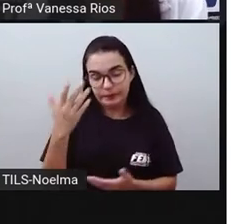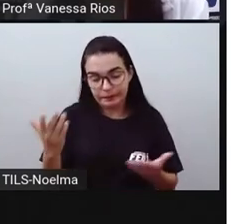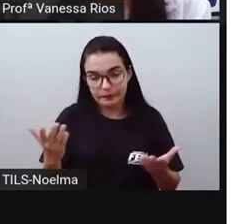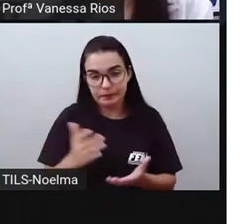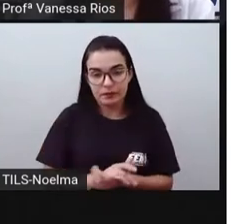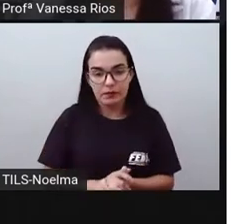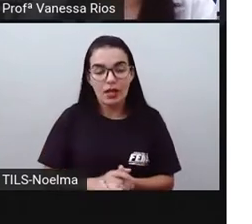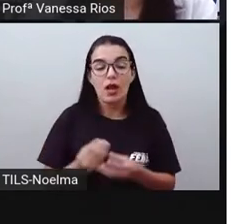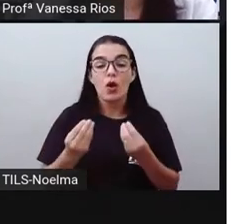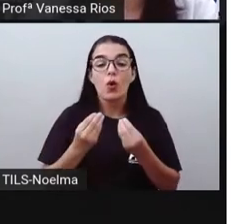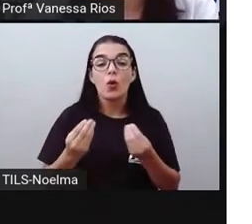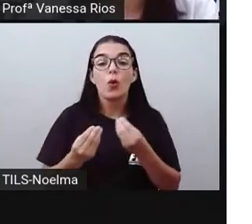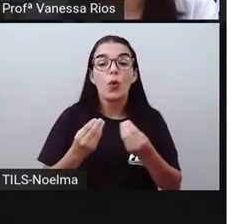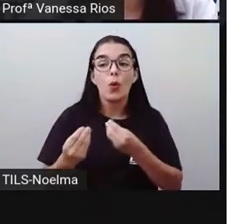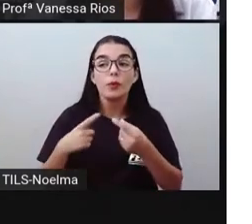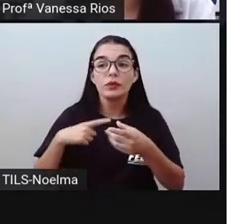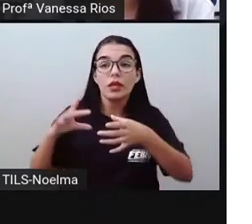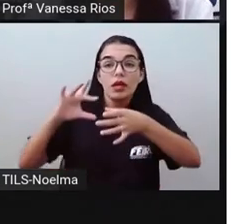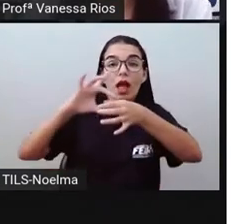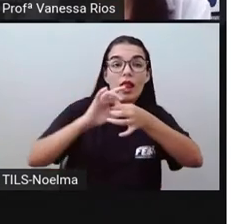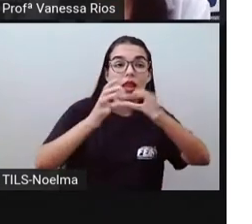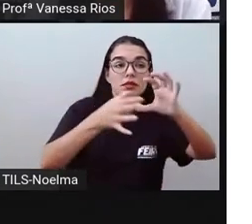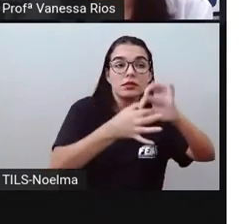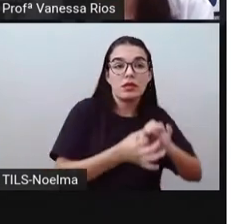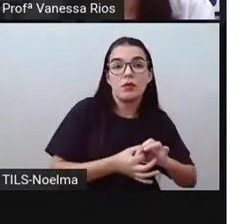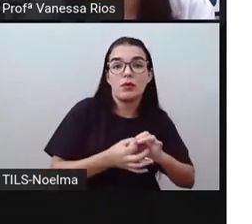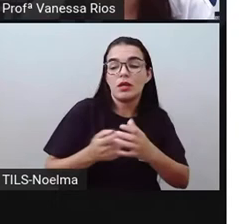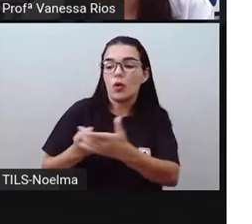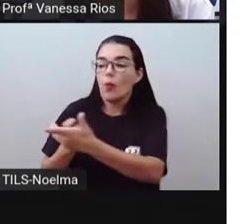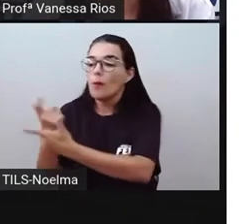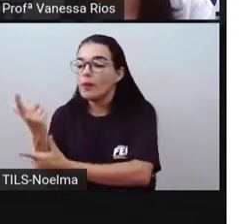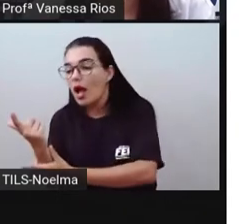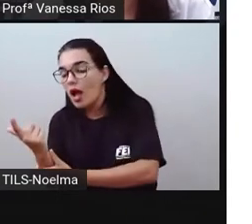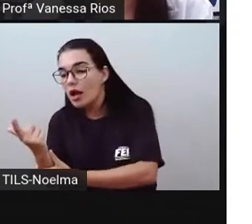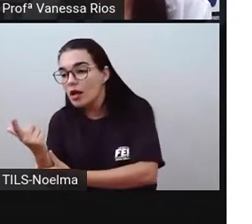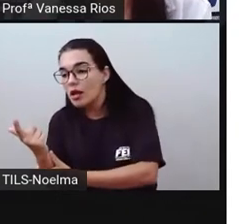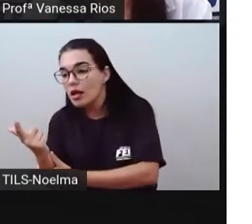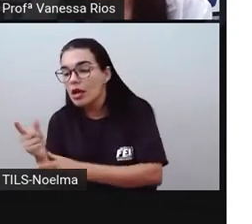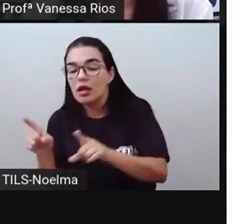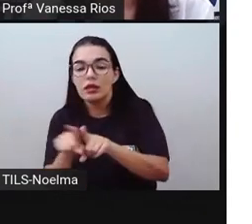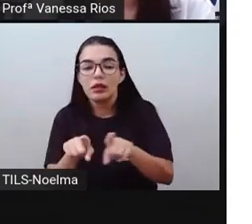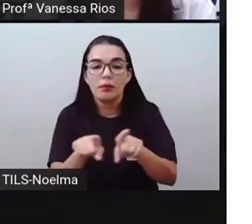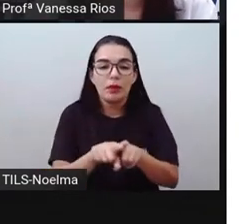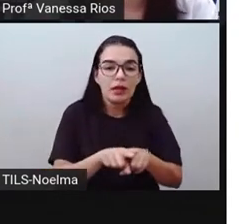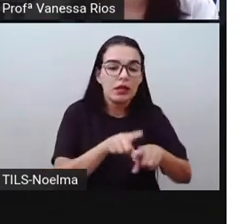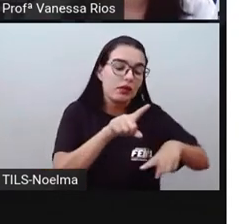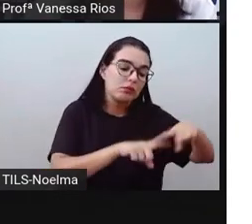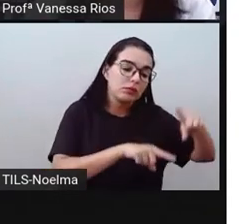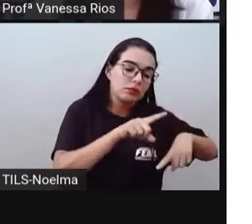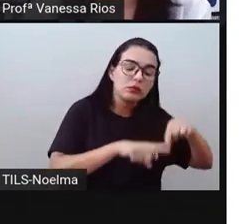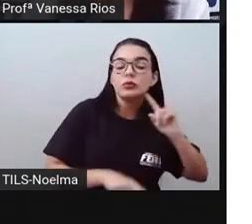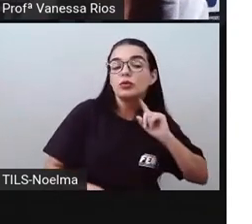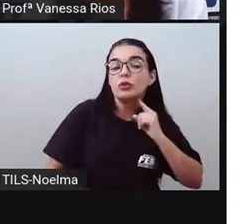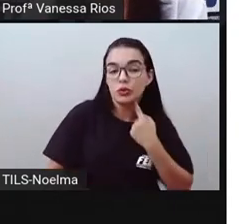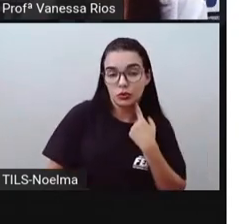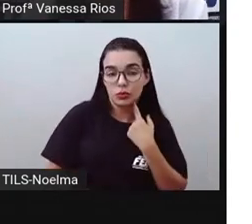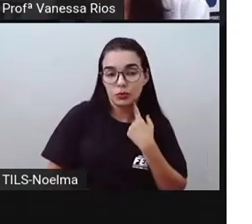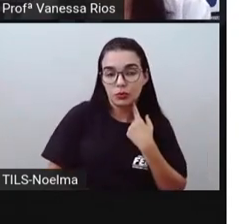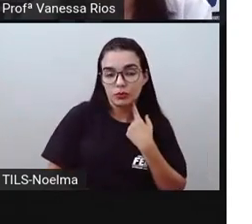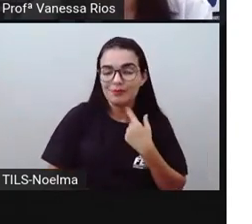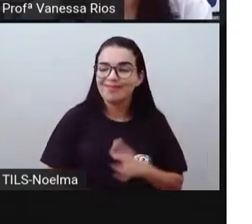ligada? De que forma ela se relaciona com o consumismo? A gente já estudou aí anteriormente o conceito